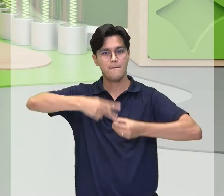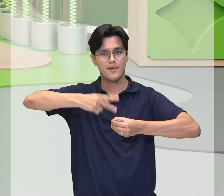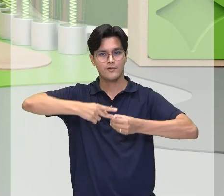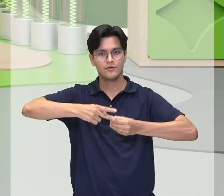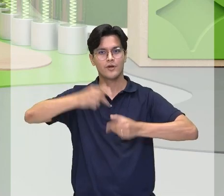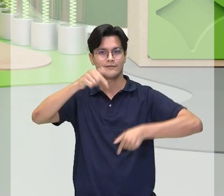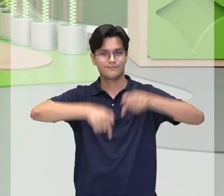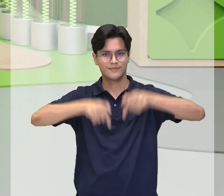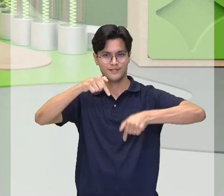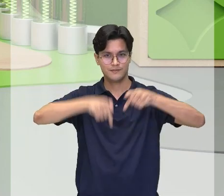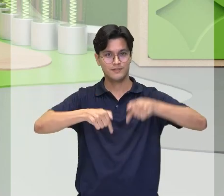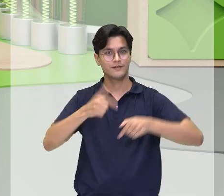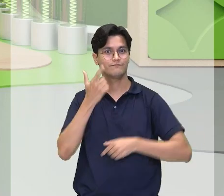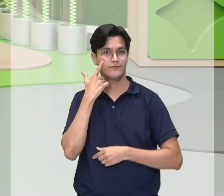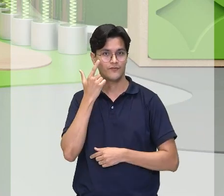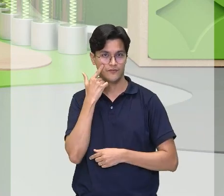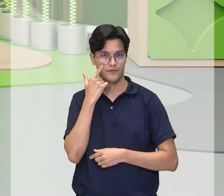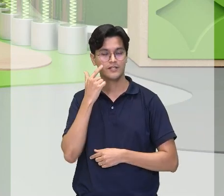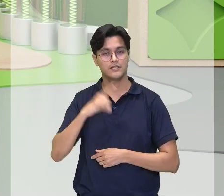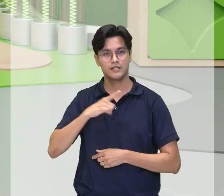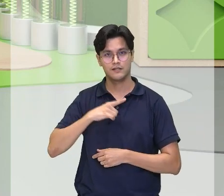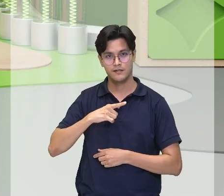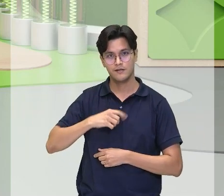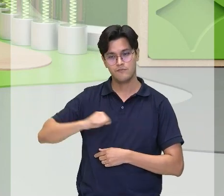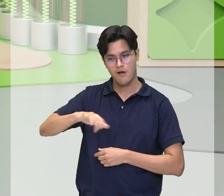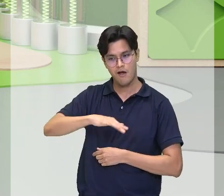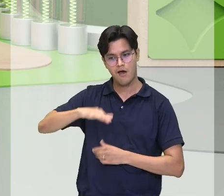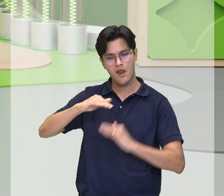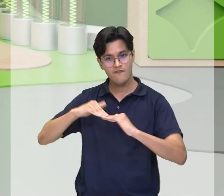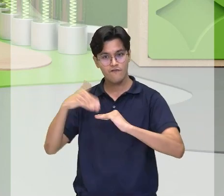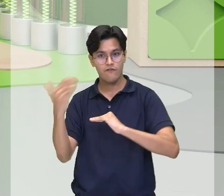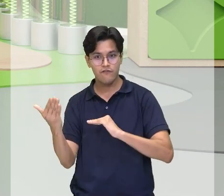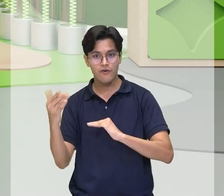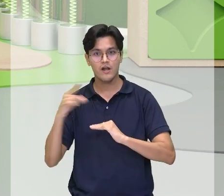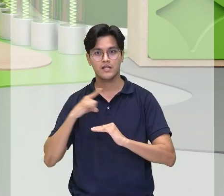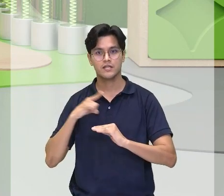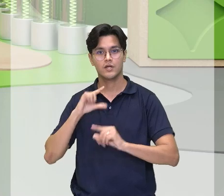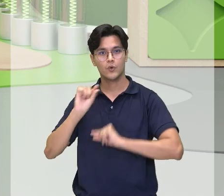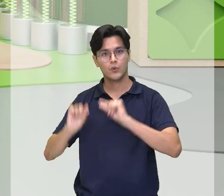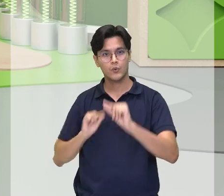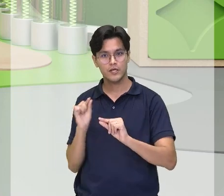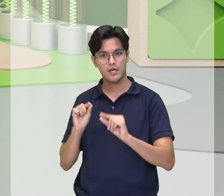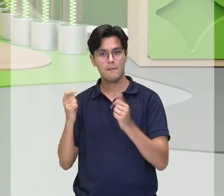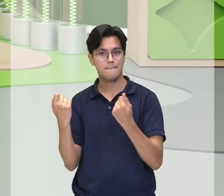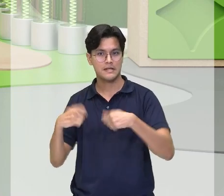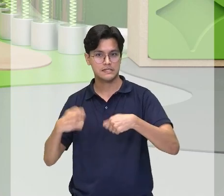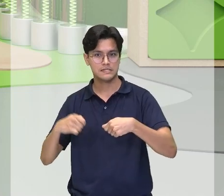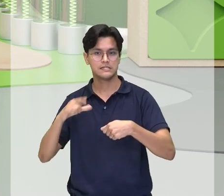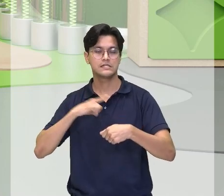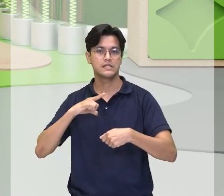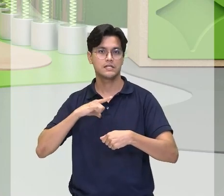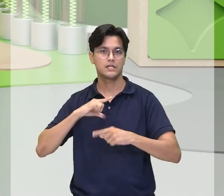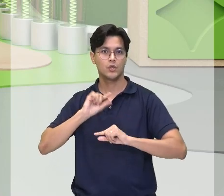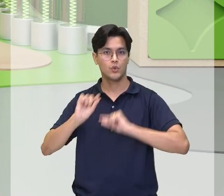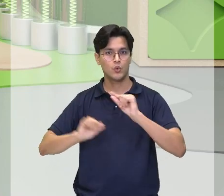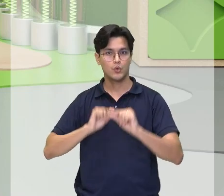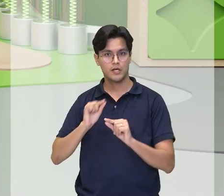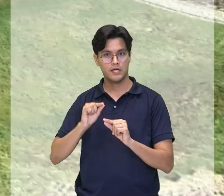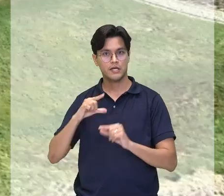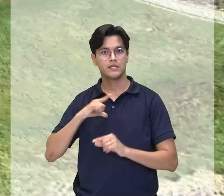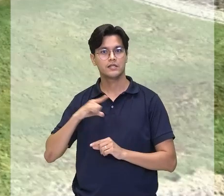Vejam aí, na sua área externa, nós temos, né? Ela precisa ter um